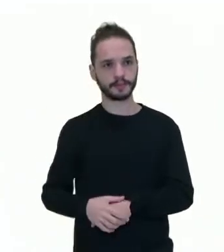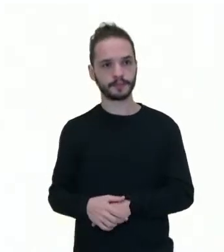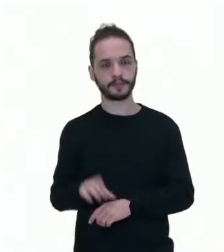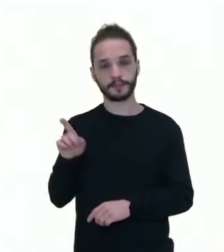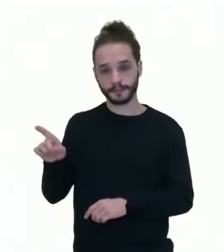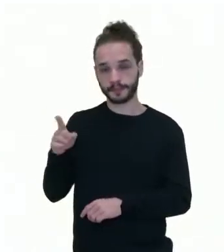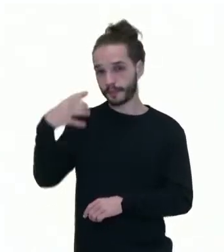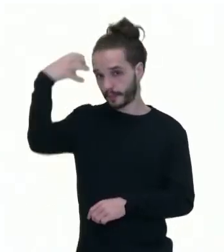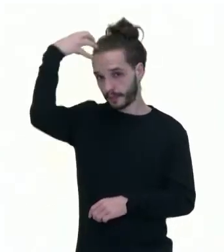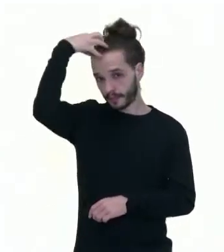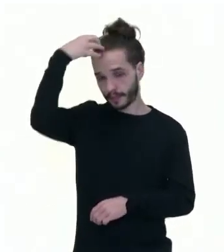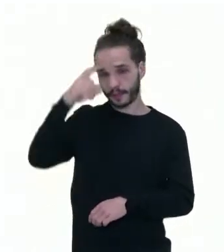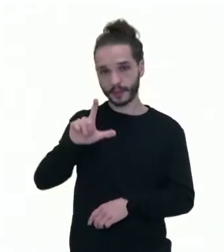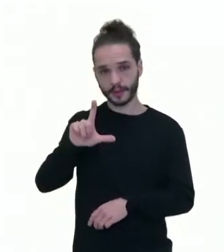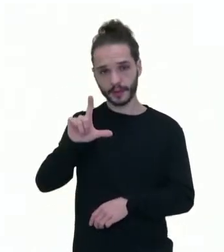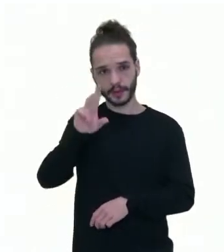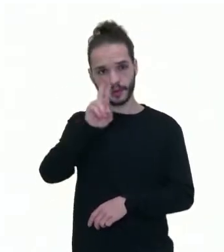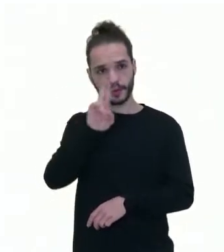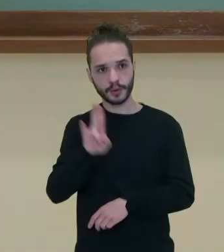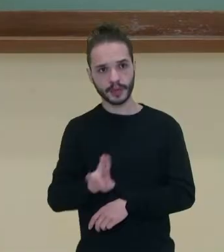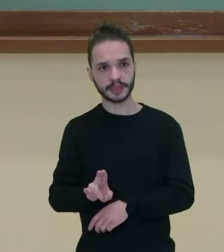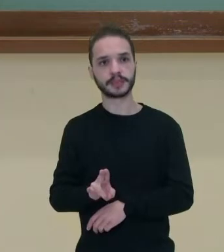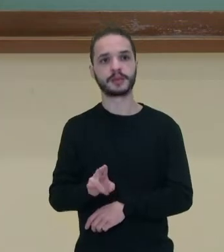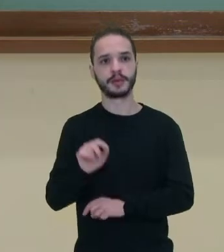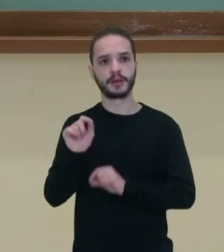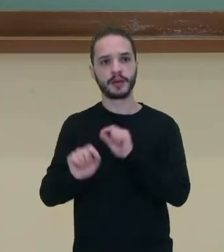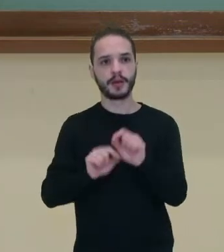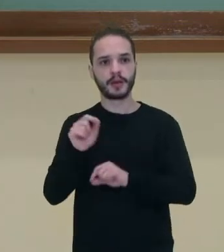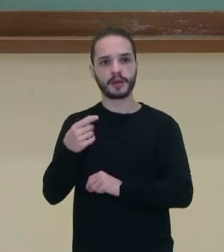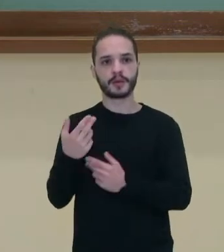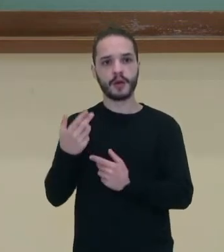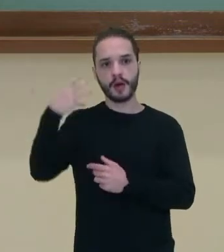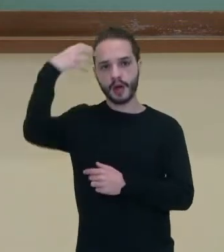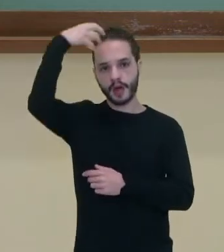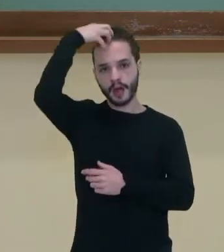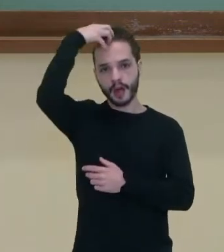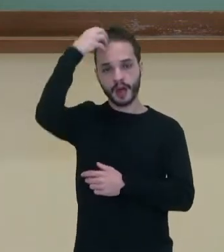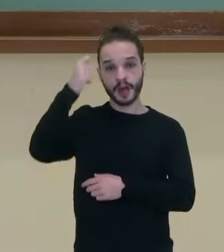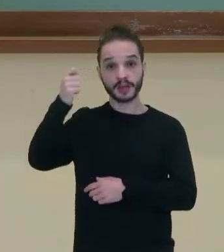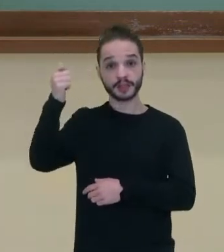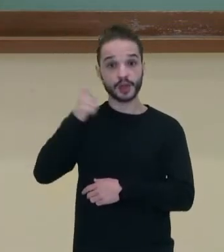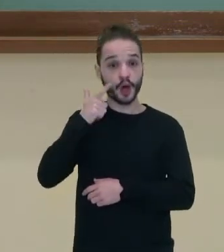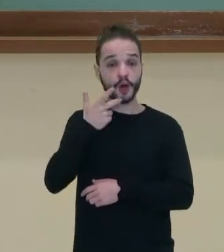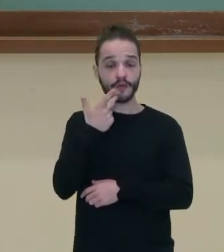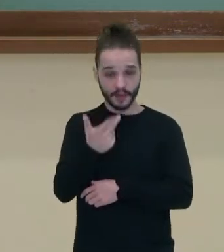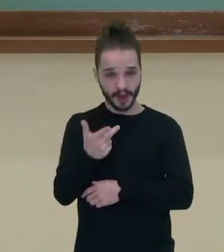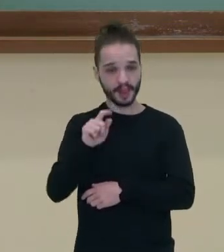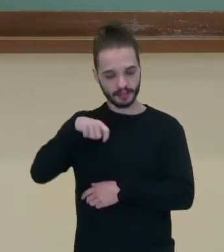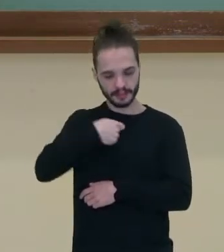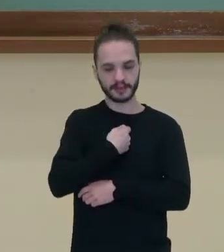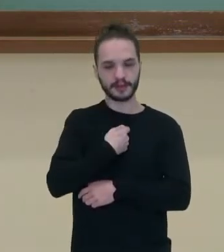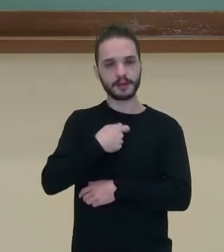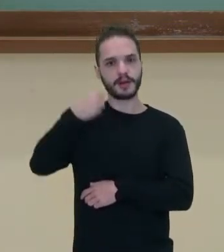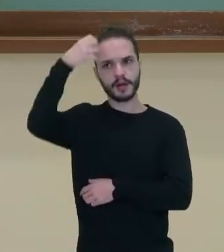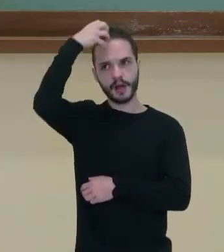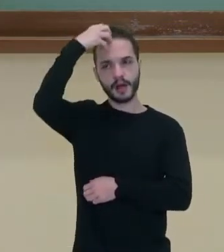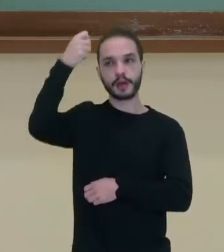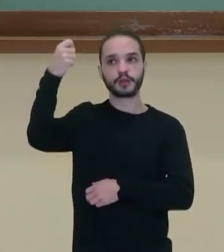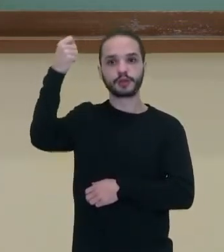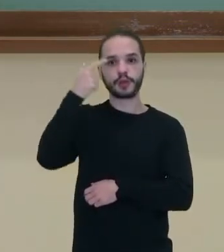era, o rei Sol, Realmente ele se intitulava como o Rei Sol, Que mostrava